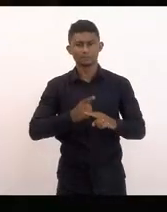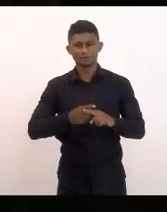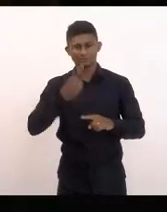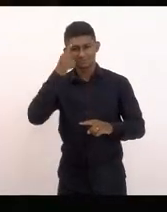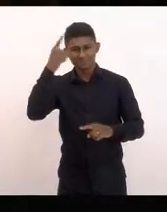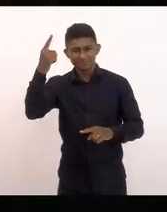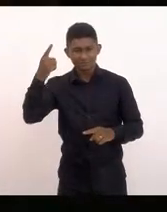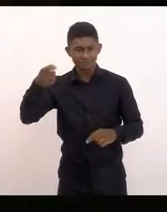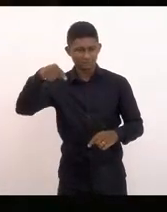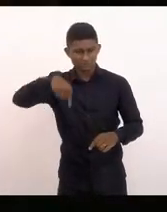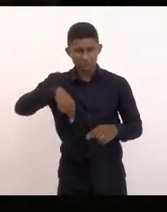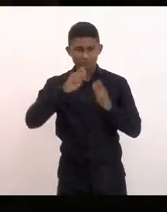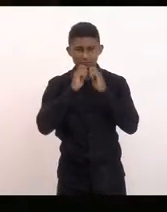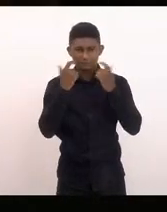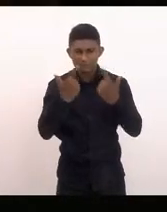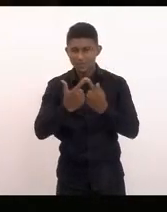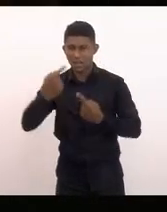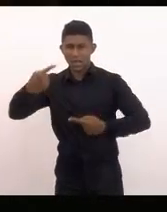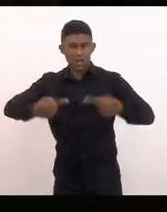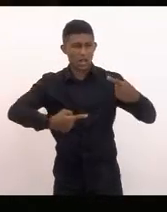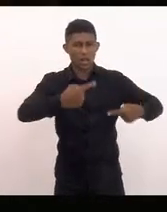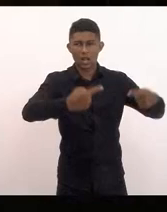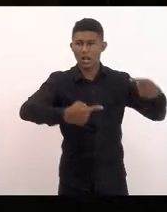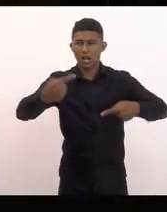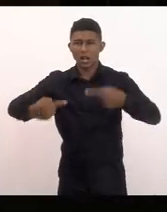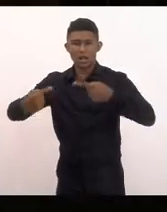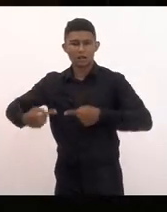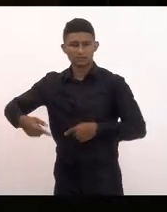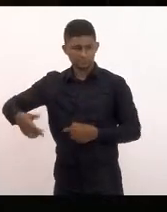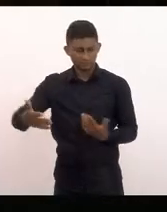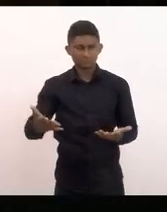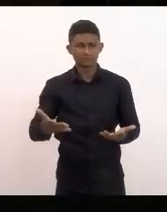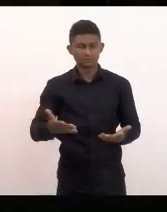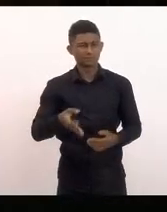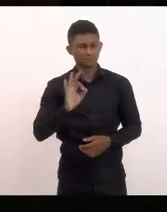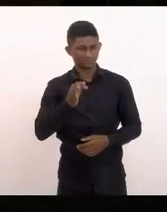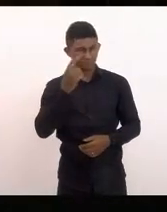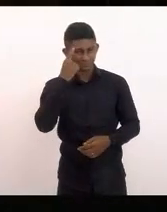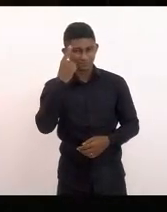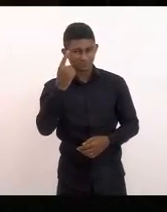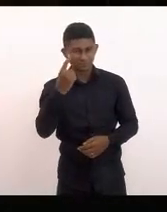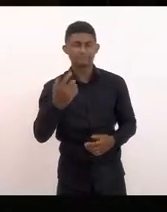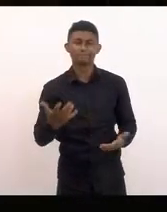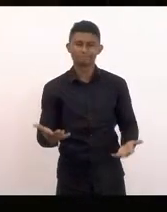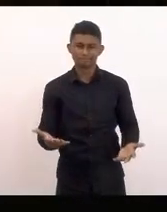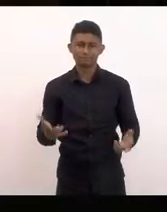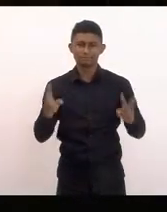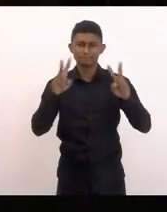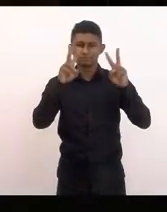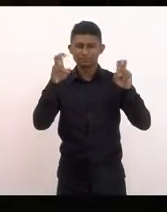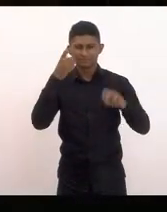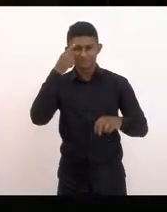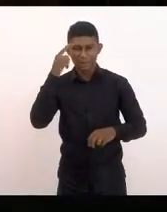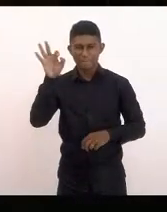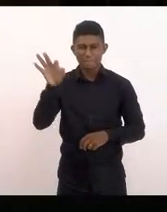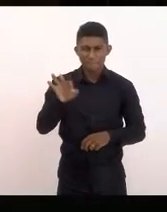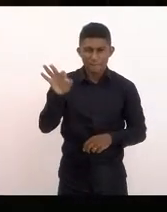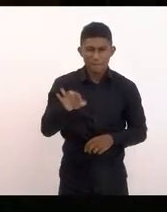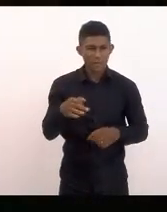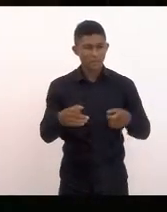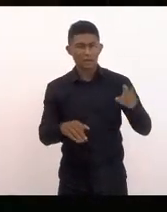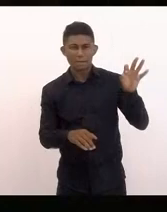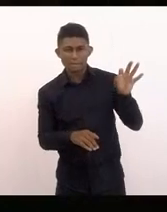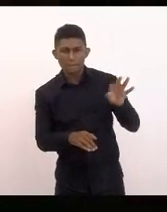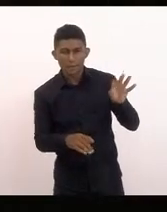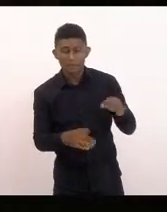debate realizado, aonde nós aqui discutíamos, sim, a questão das porcentagens, cabe